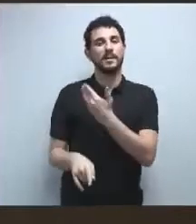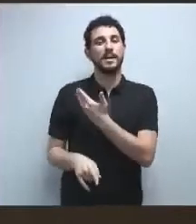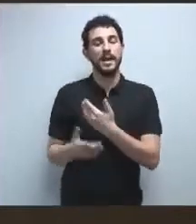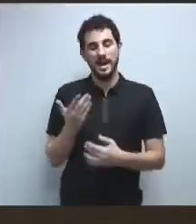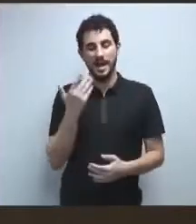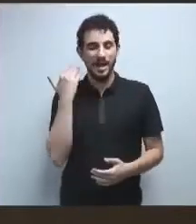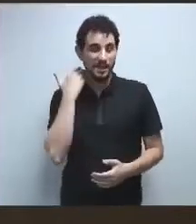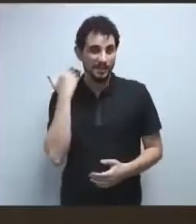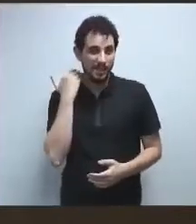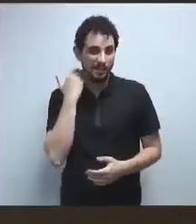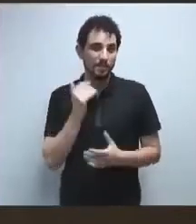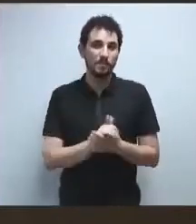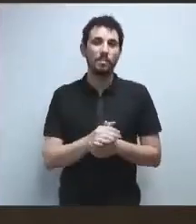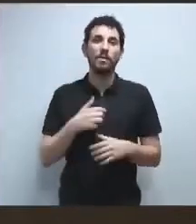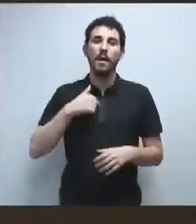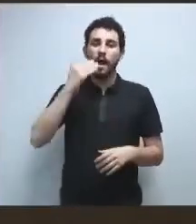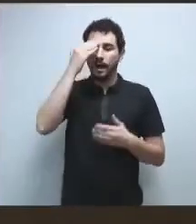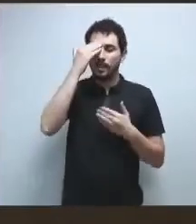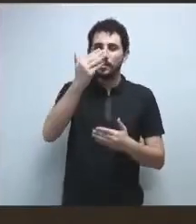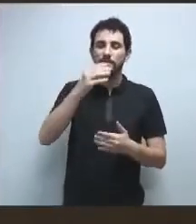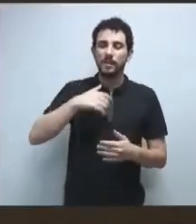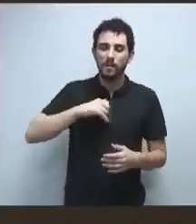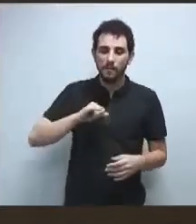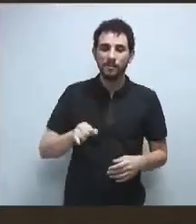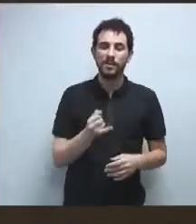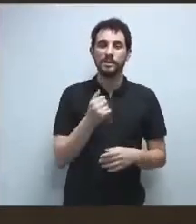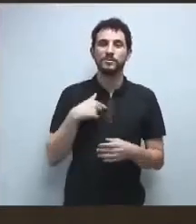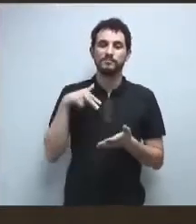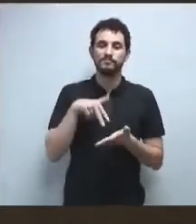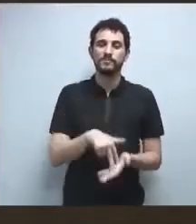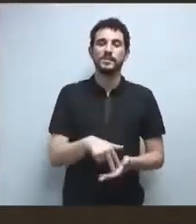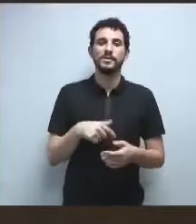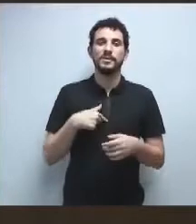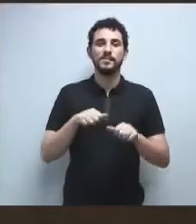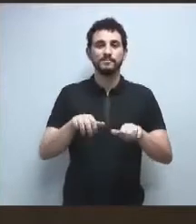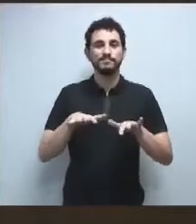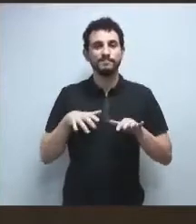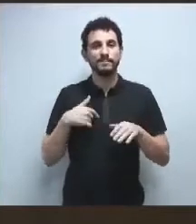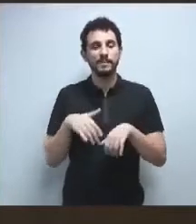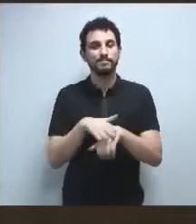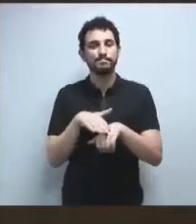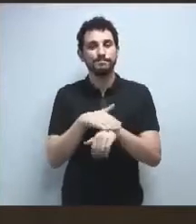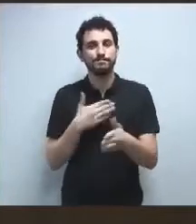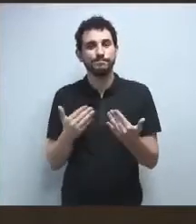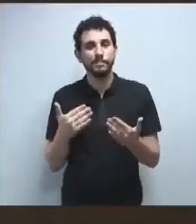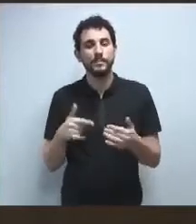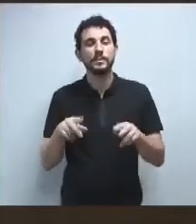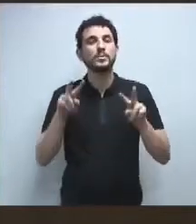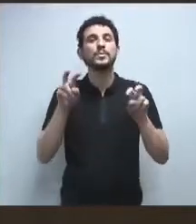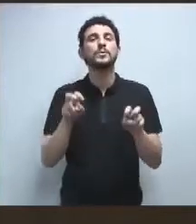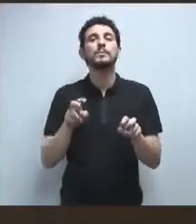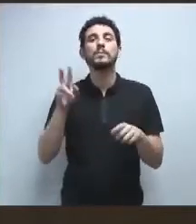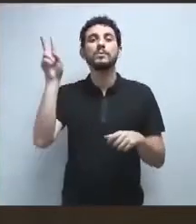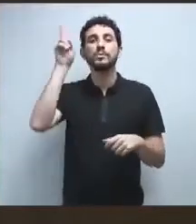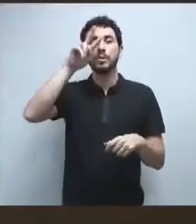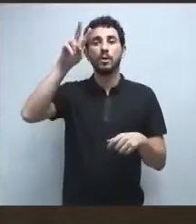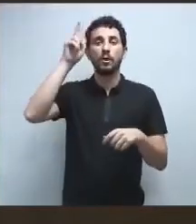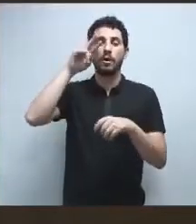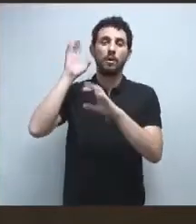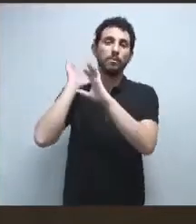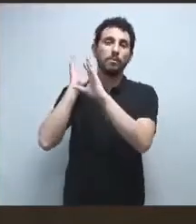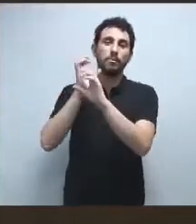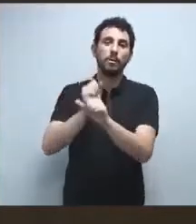oportunidade está aqui reunido com vocês para trazer um pouco da história do